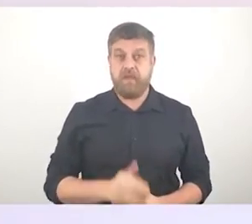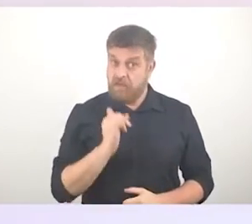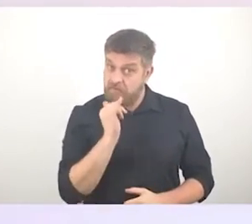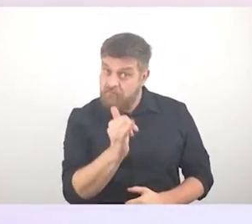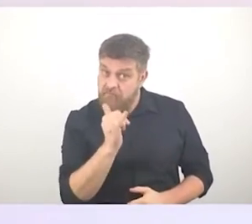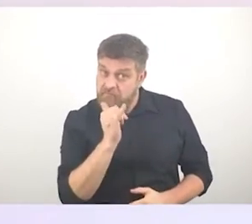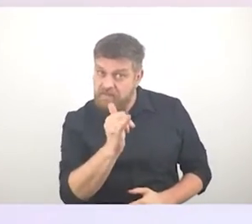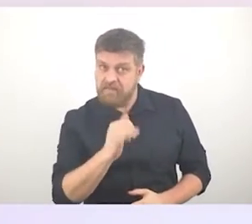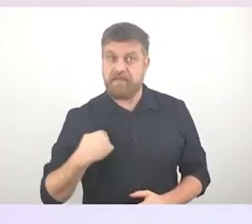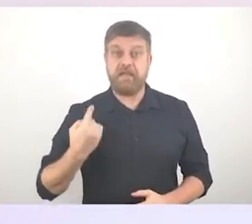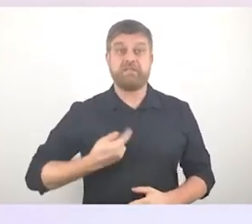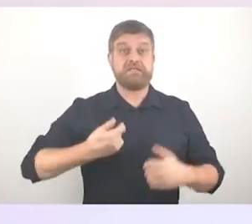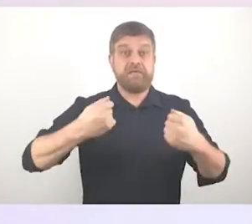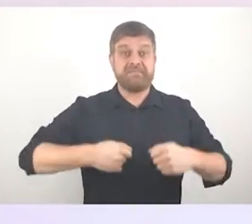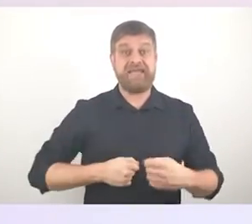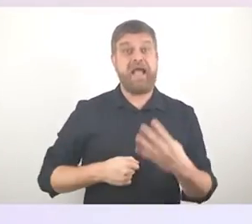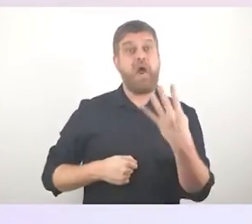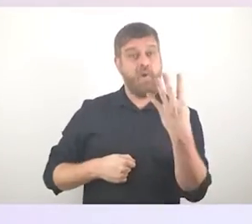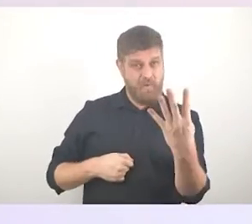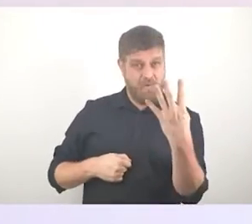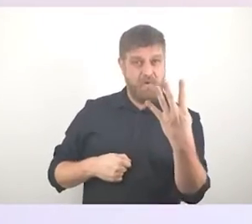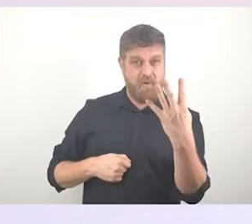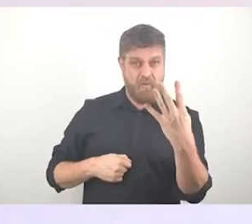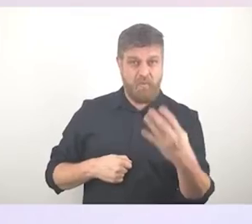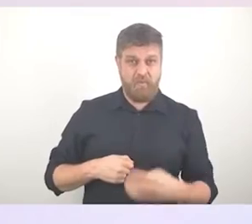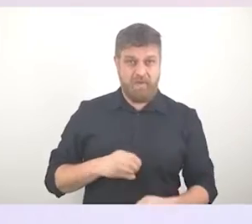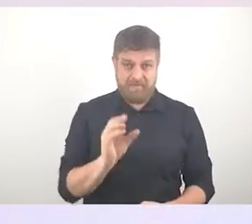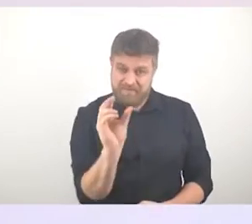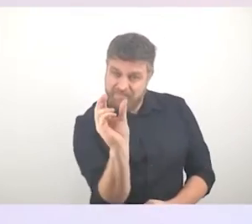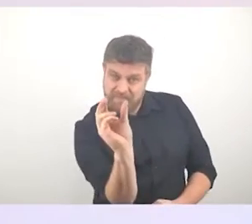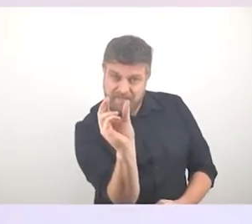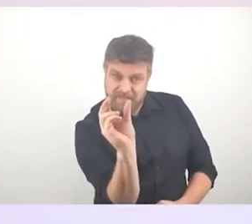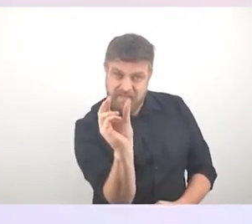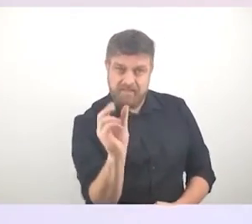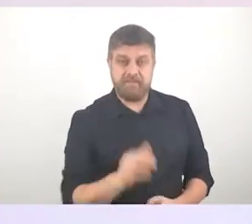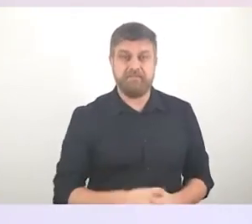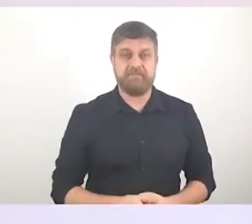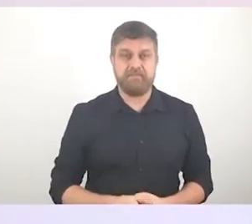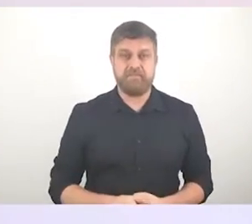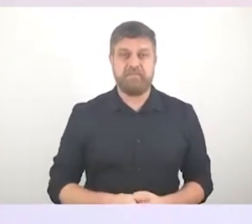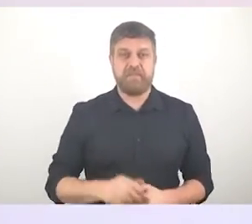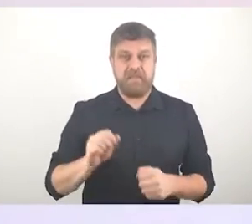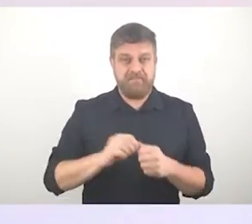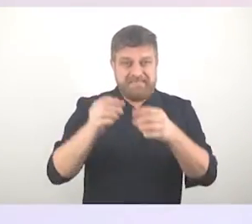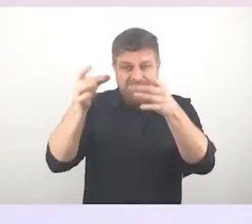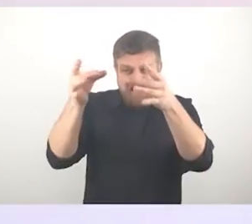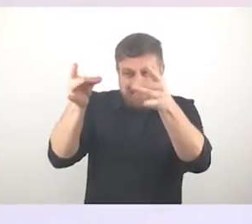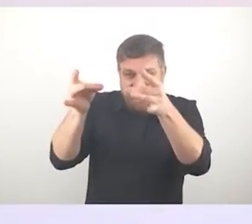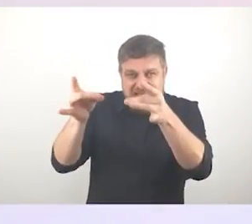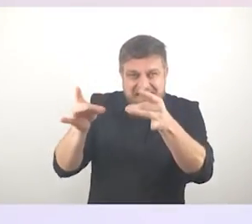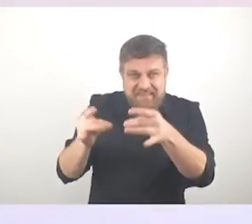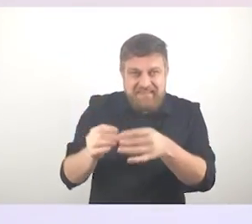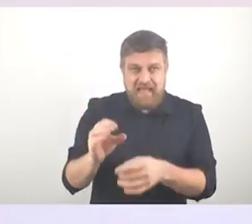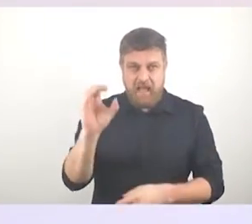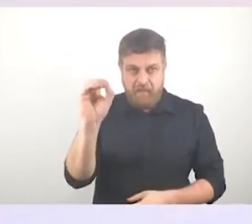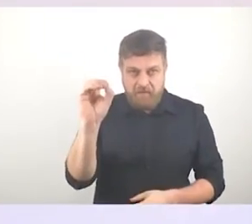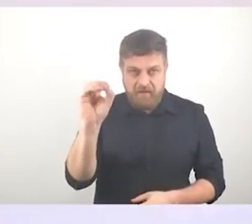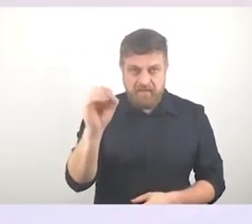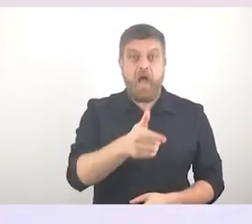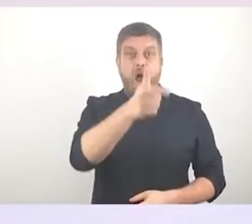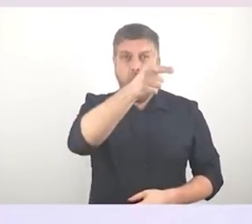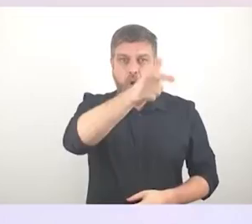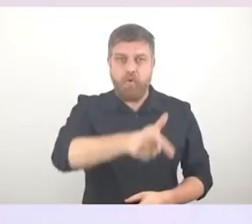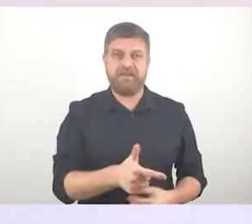Como eu disse, a gente precisa de quatro, né? Quatro tampinhas. Então a gente fez detalhadamente uma bolinha, agora